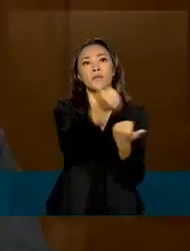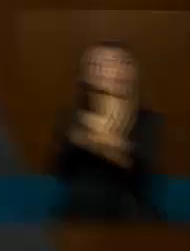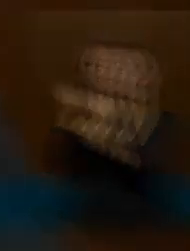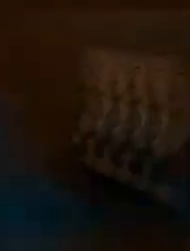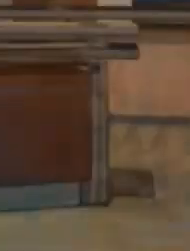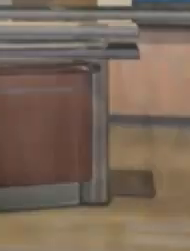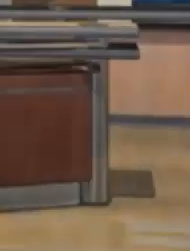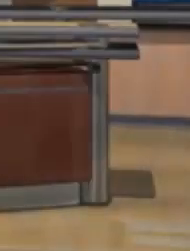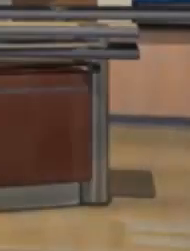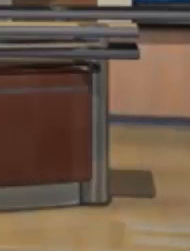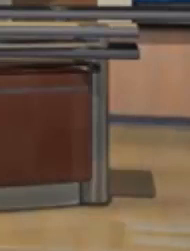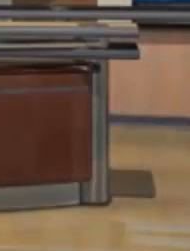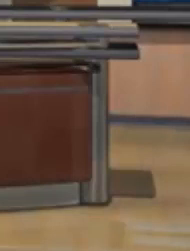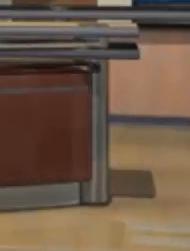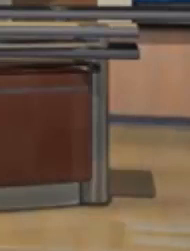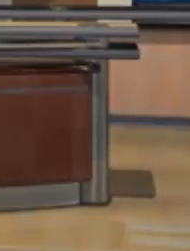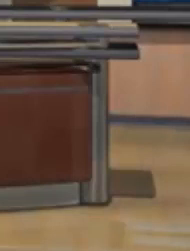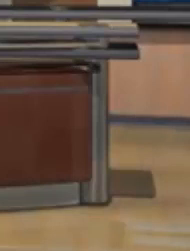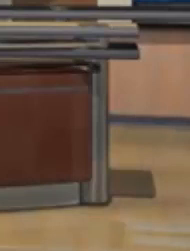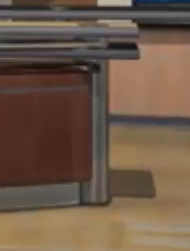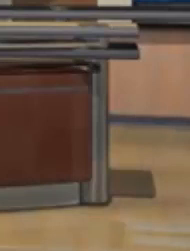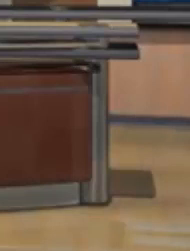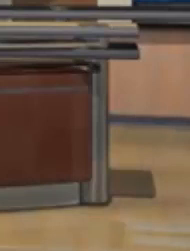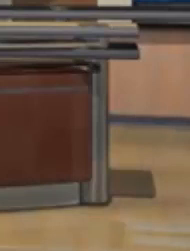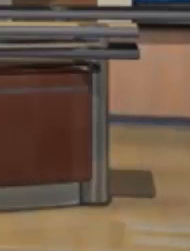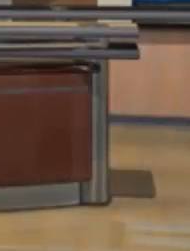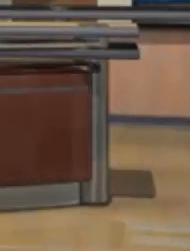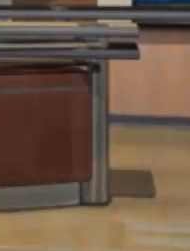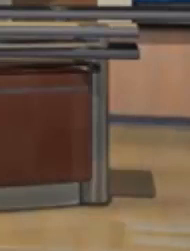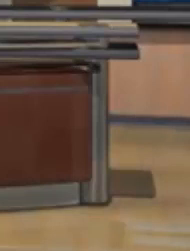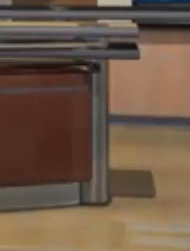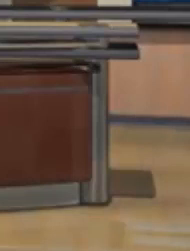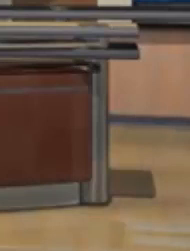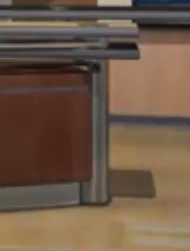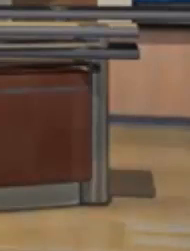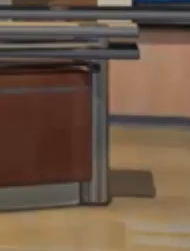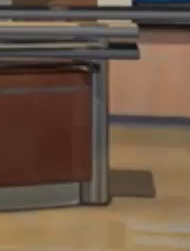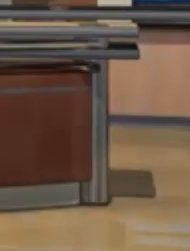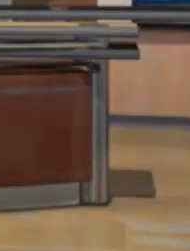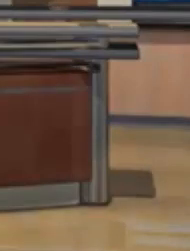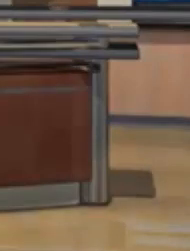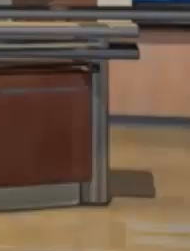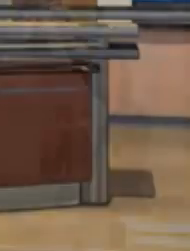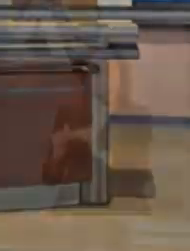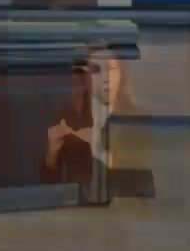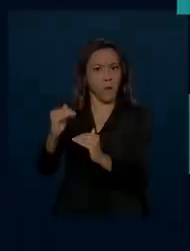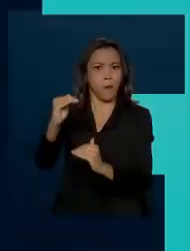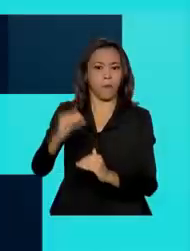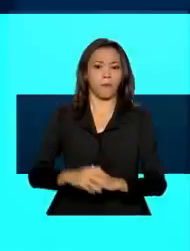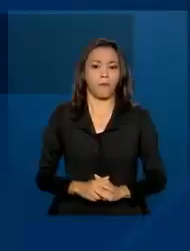municípios. O agronegócio vem ajudando o país a retomar o patamar de crescimento de antes da pandemia.